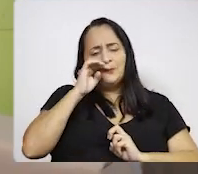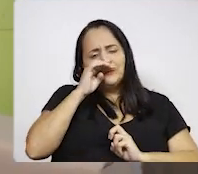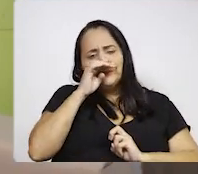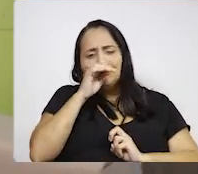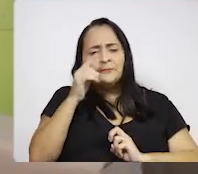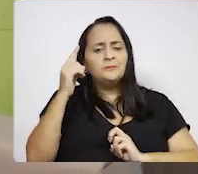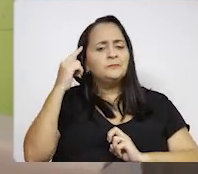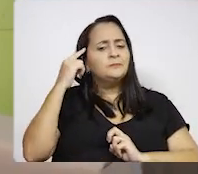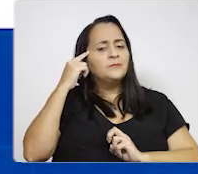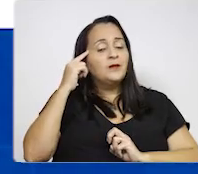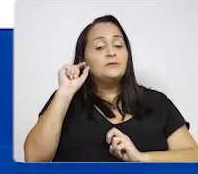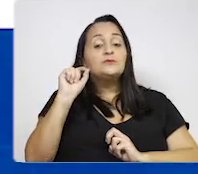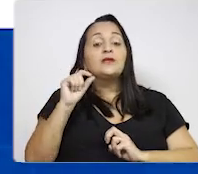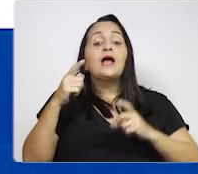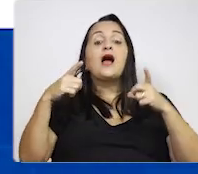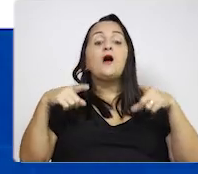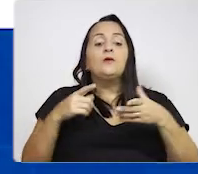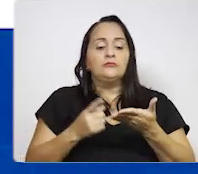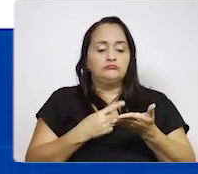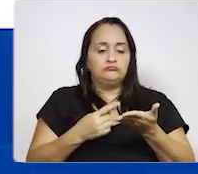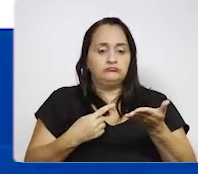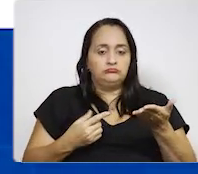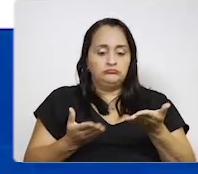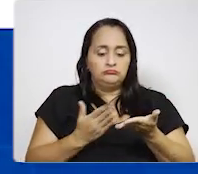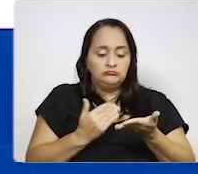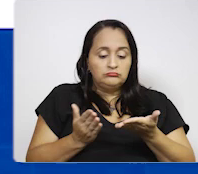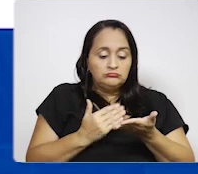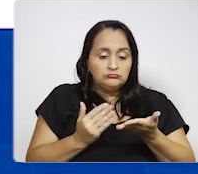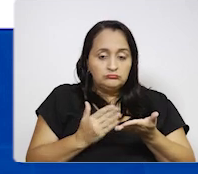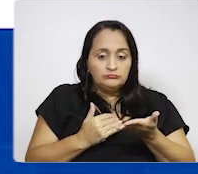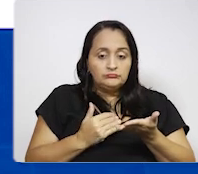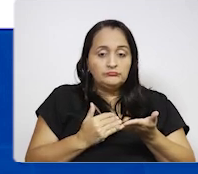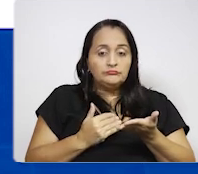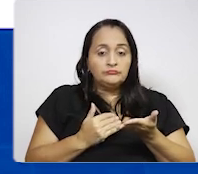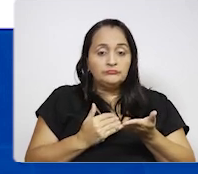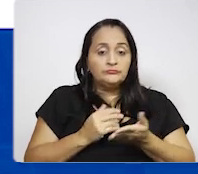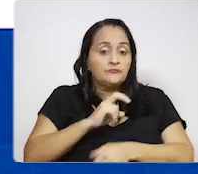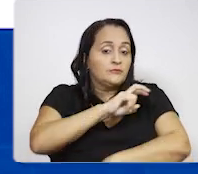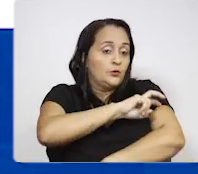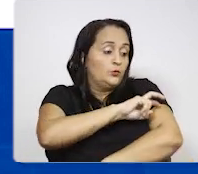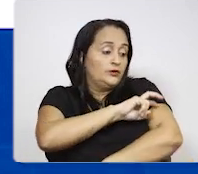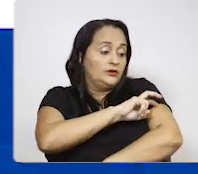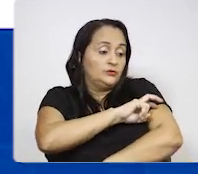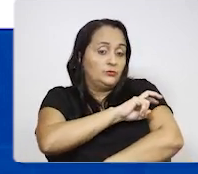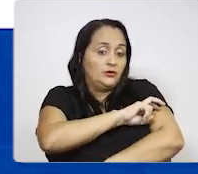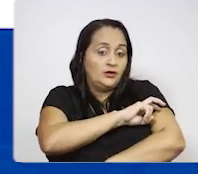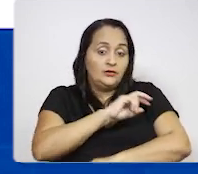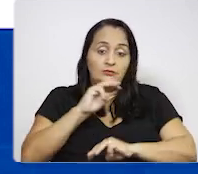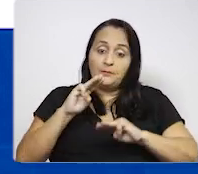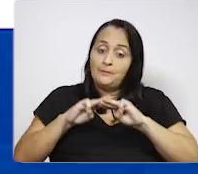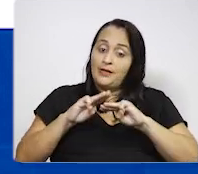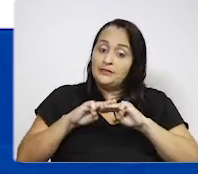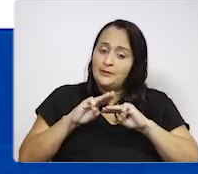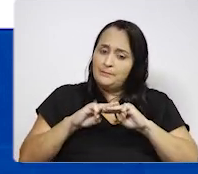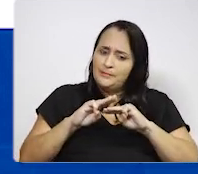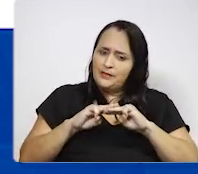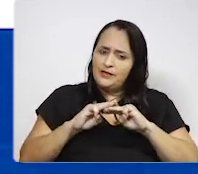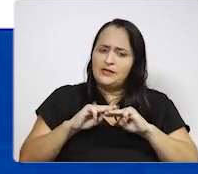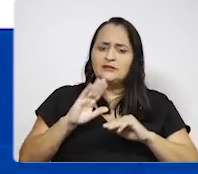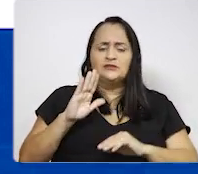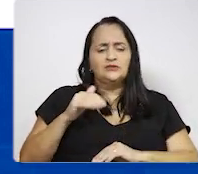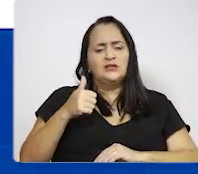nossa sequência. Está lá no caderno nossa rede, matemática do 5º ano, e já estamos caminhando para as